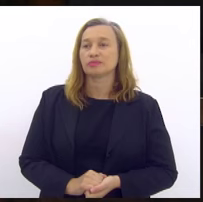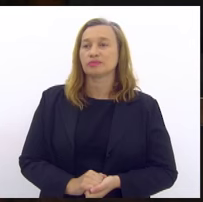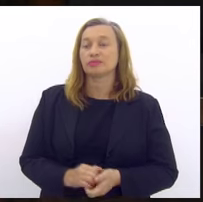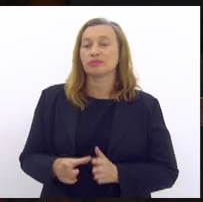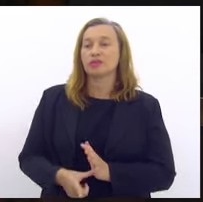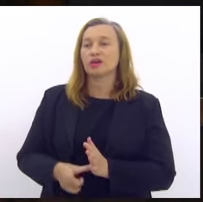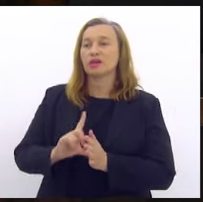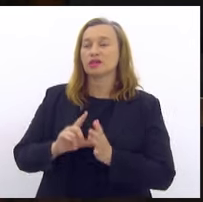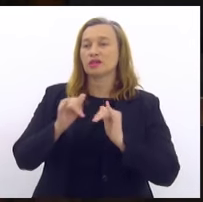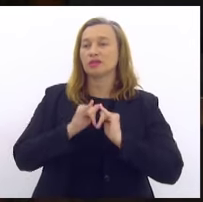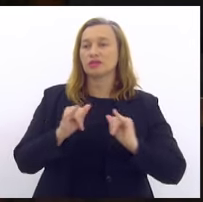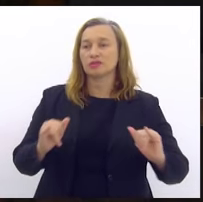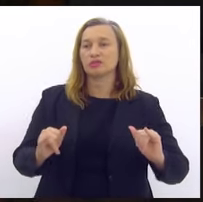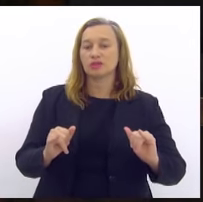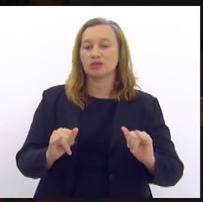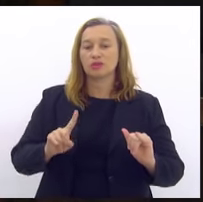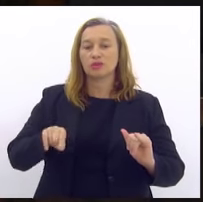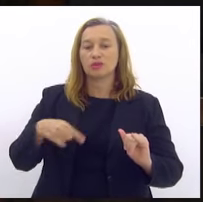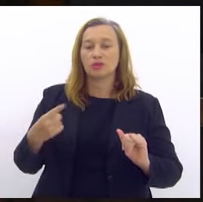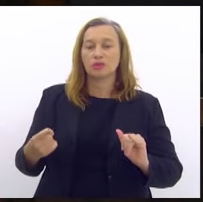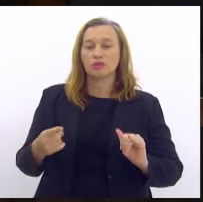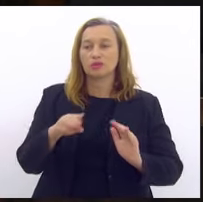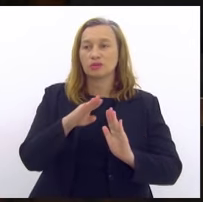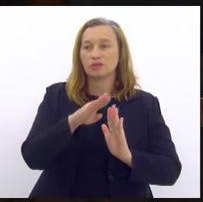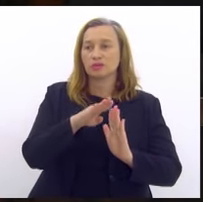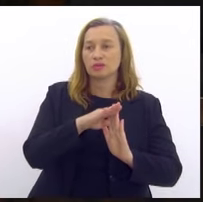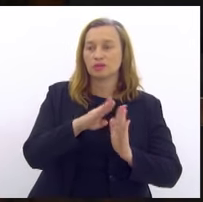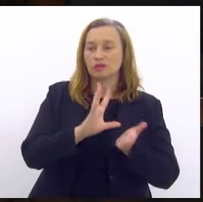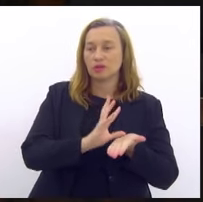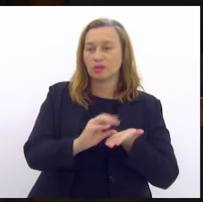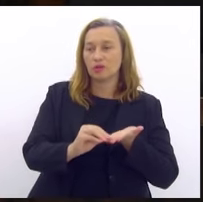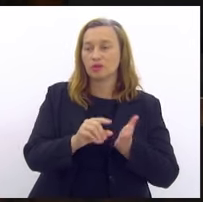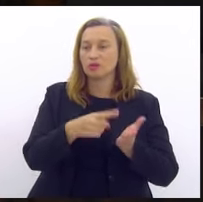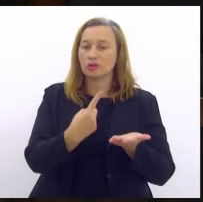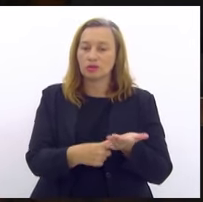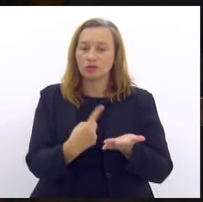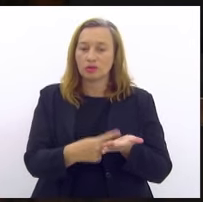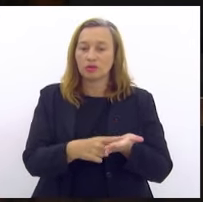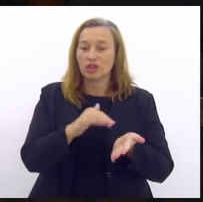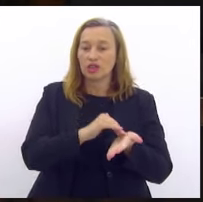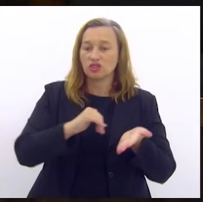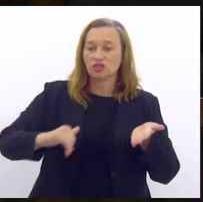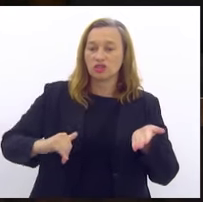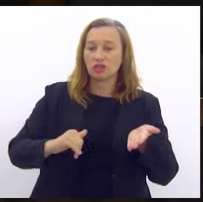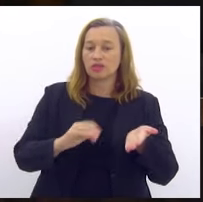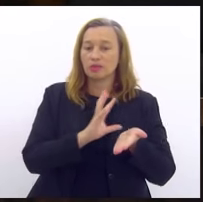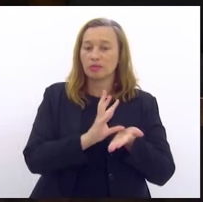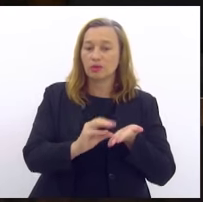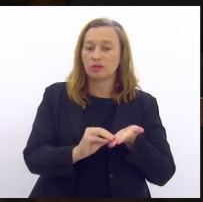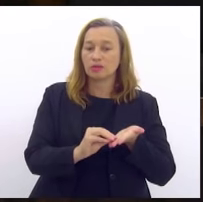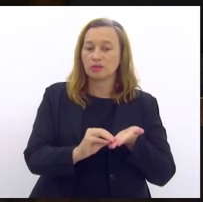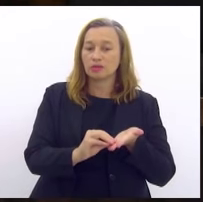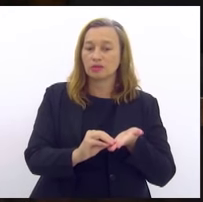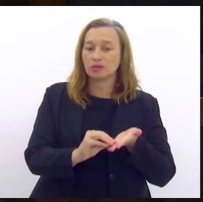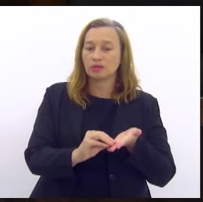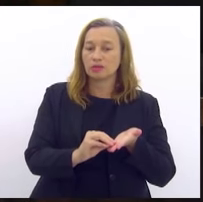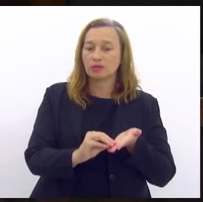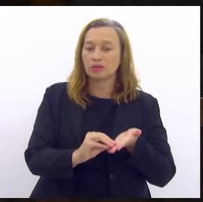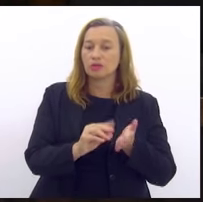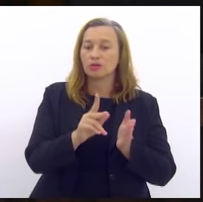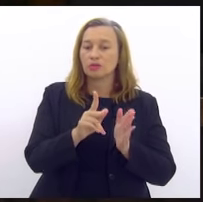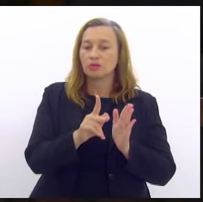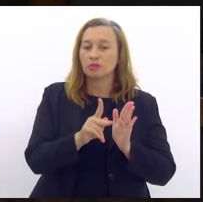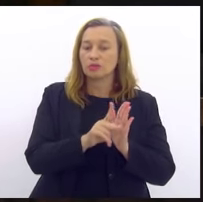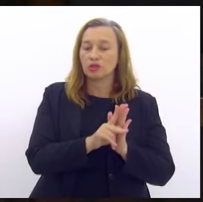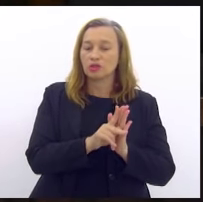Antes de anunciar próximo da pauta, mediante acordo, iremos retirar da pauta os